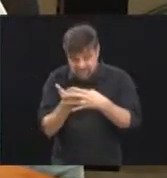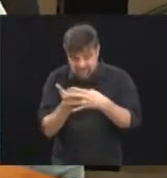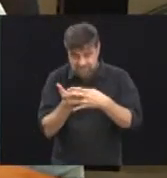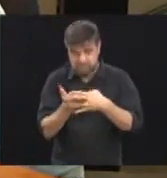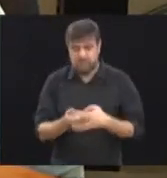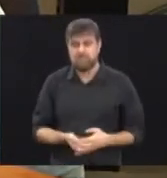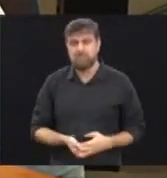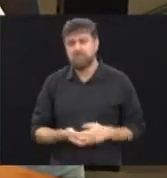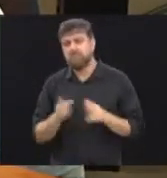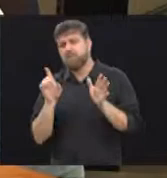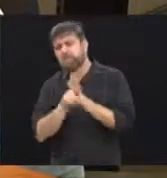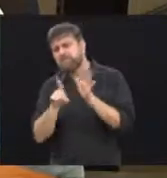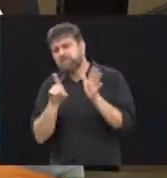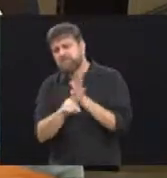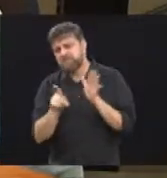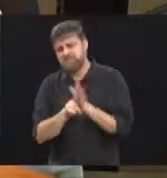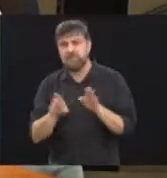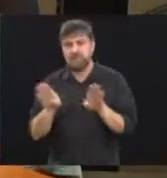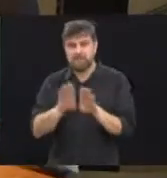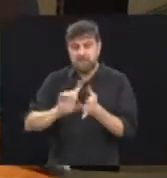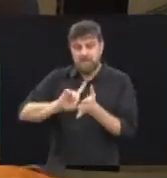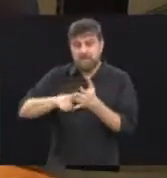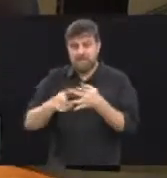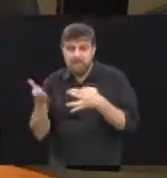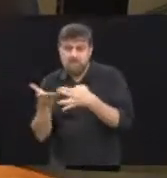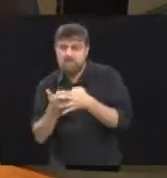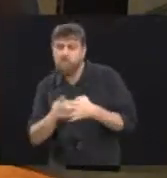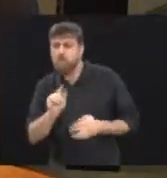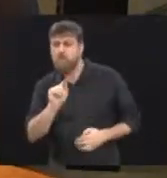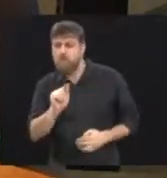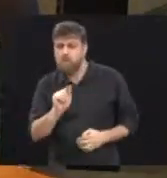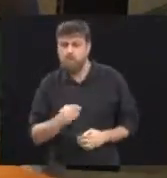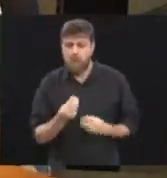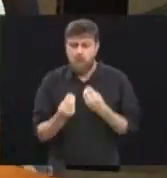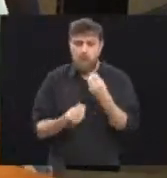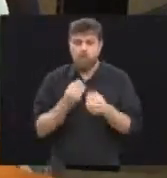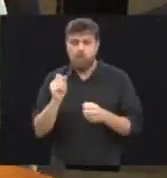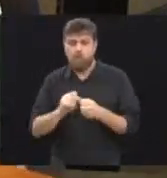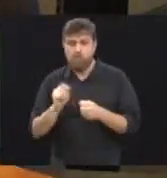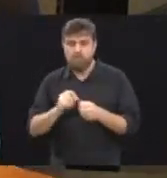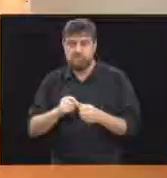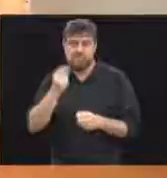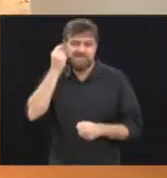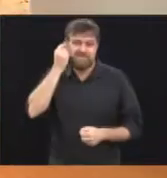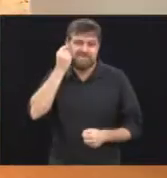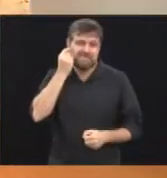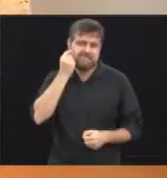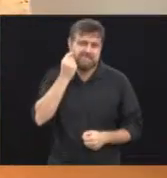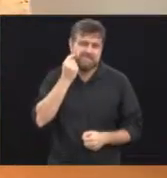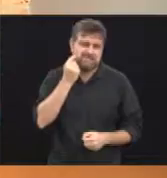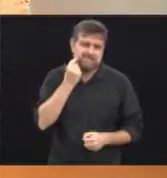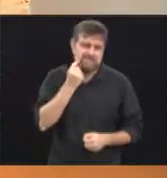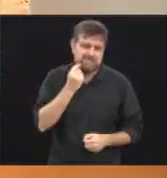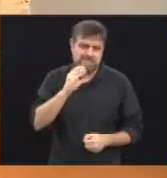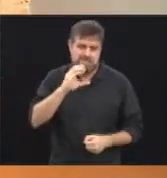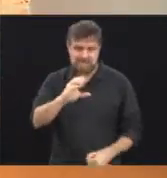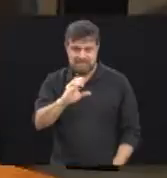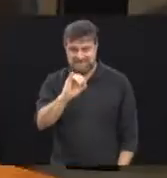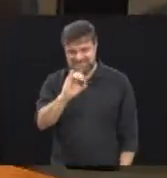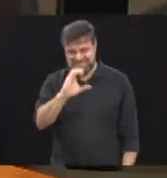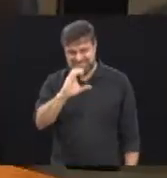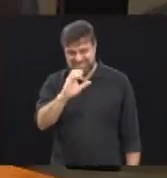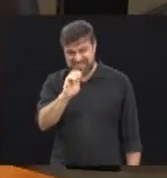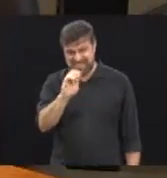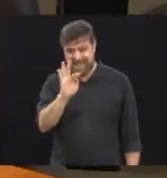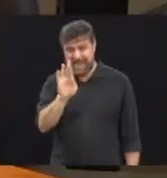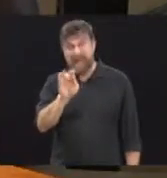A gente quer saber também, daqui a pouco, depois desse intervalo, como é que faz para tirar uma cicatriz? Já é uma cirurgia